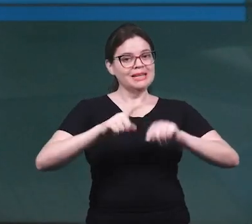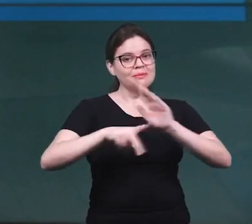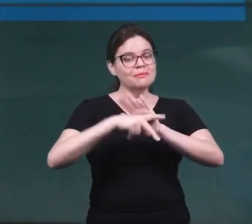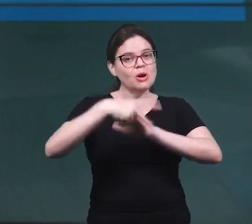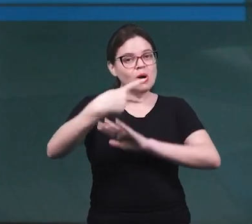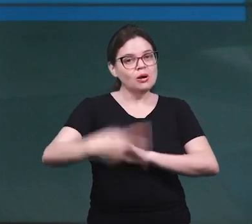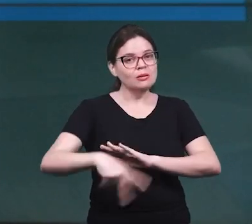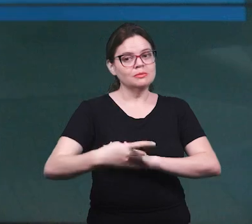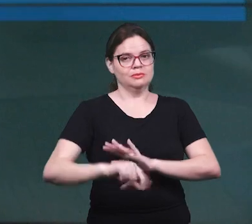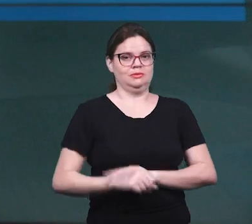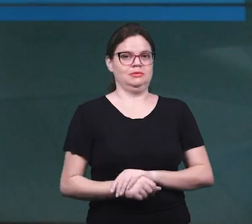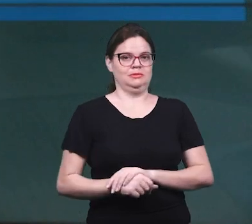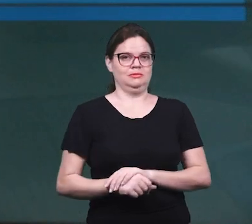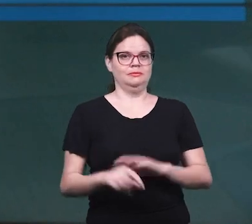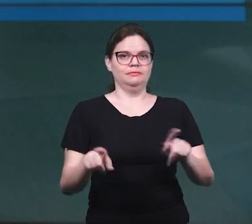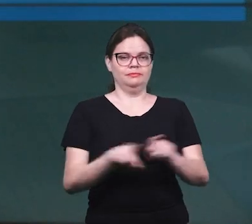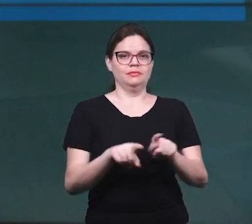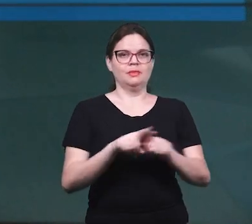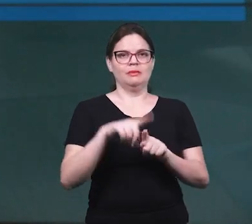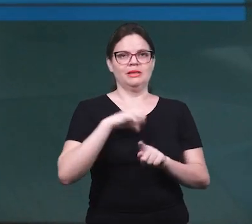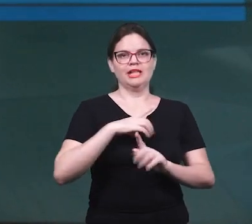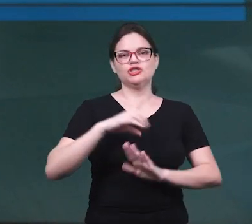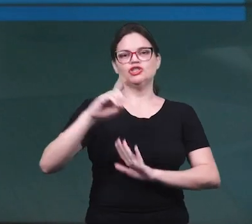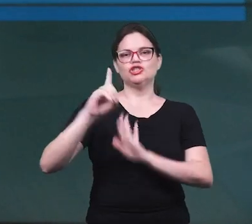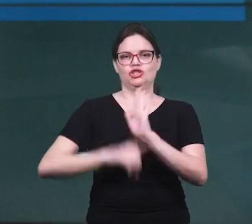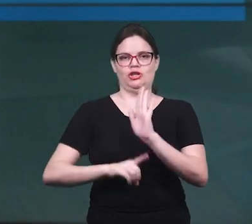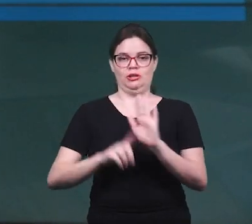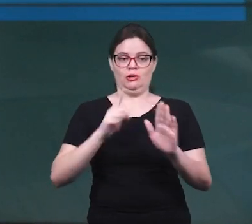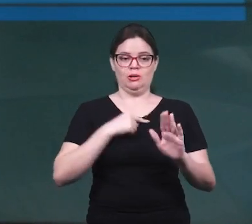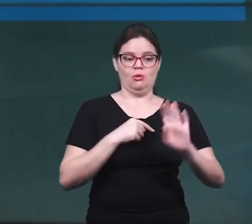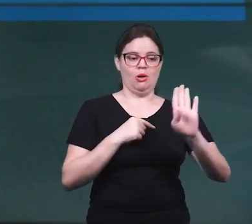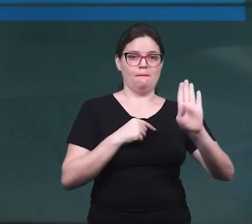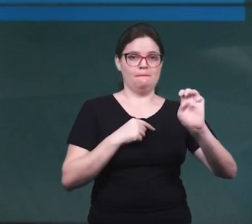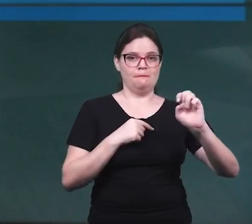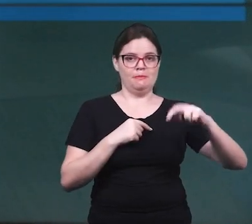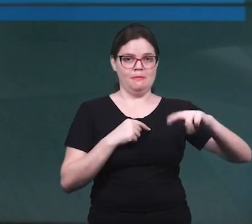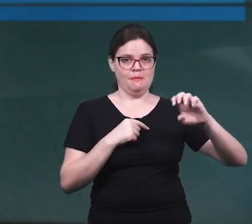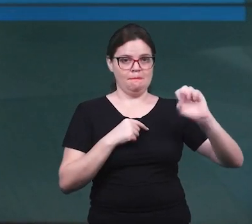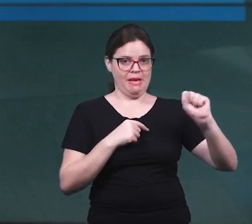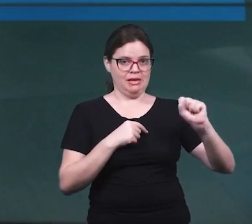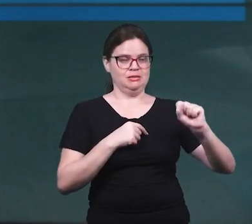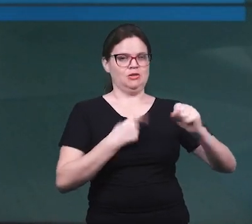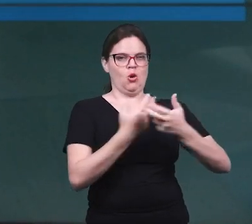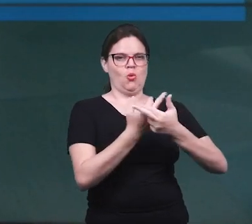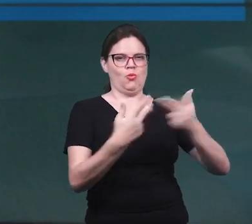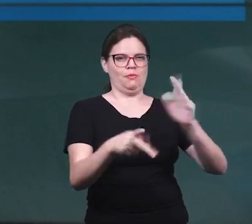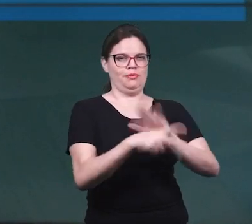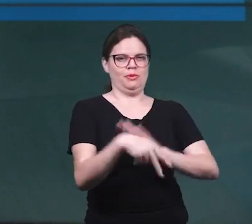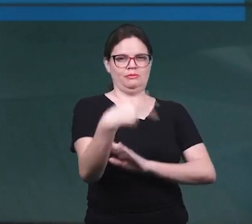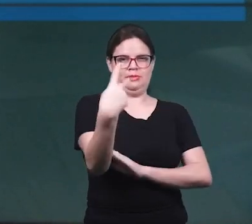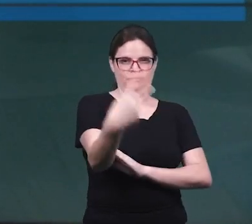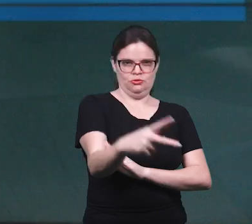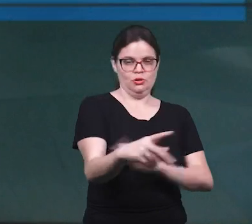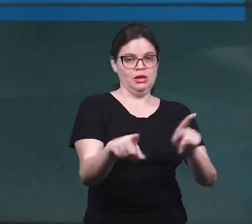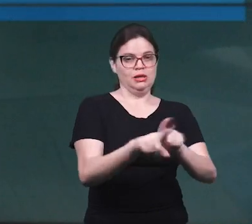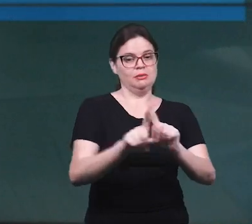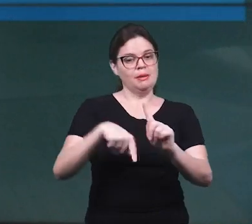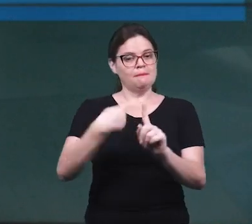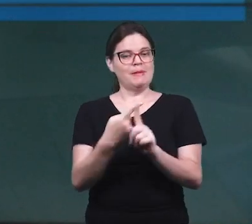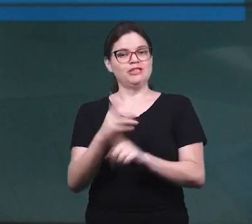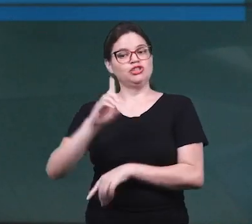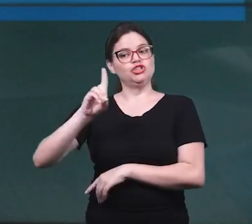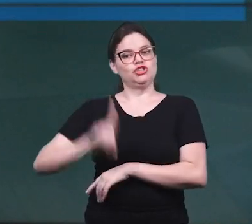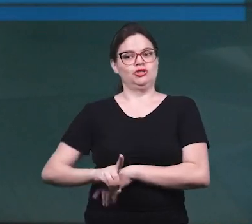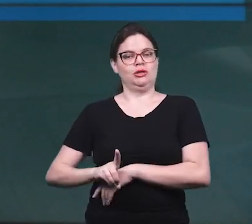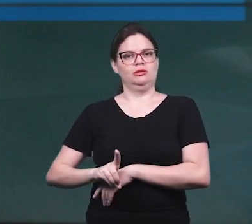mais os direitos, que é aquilo que é seu, é de propriedade